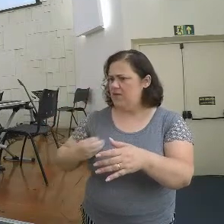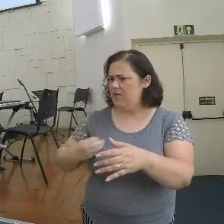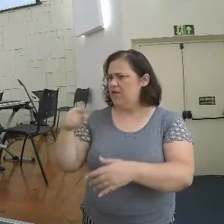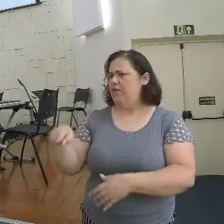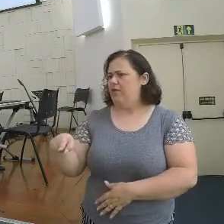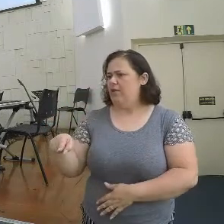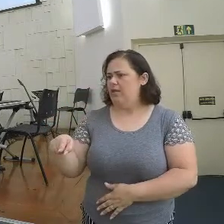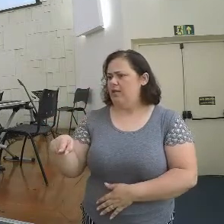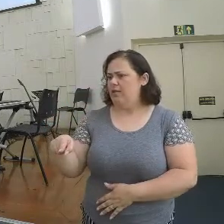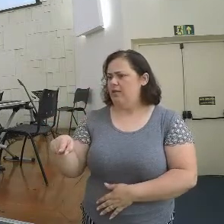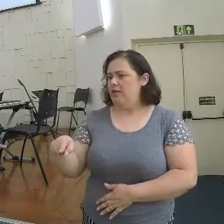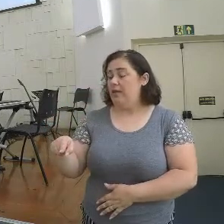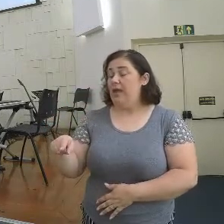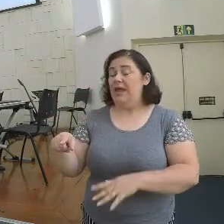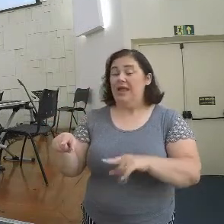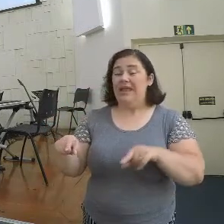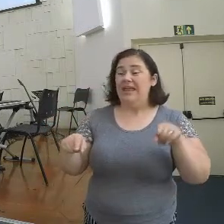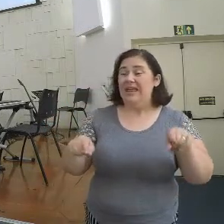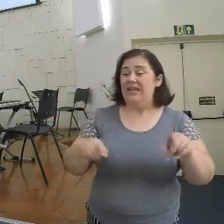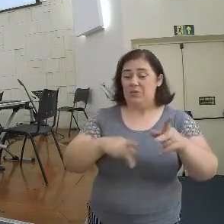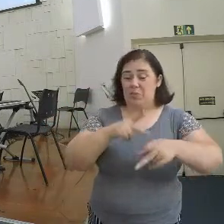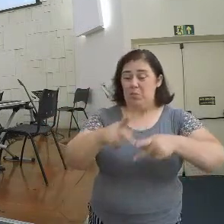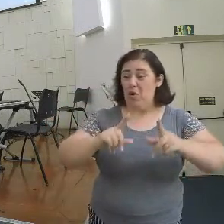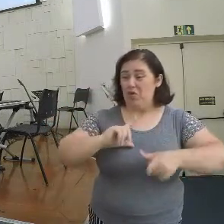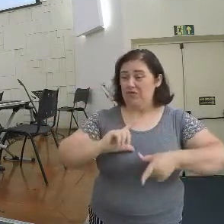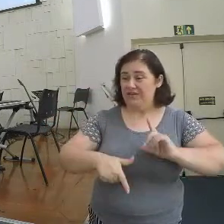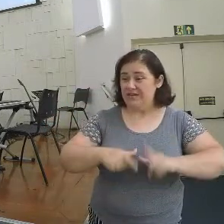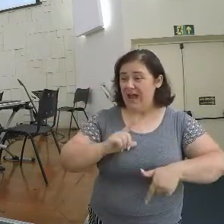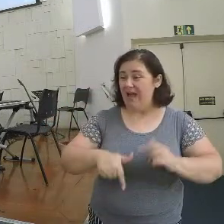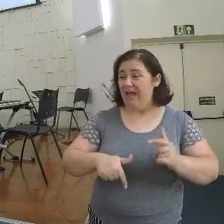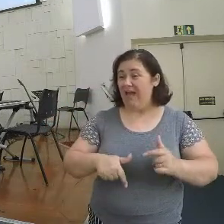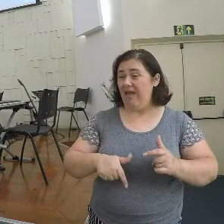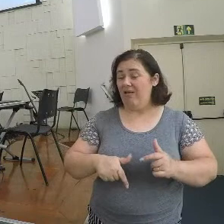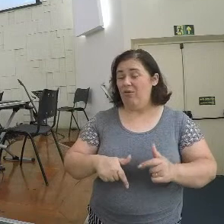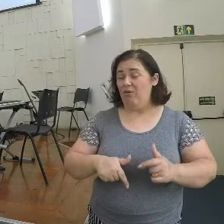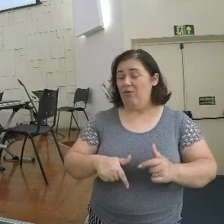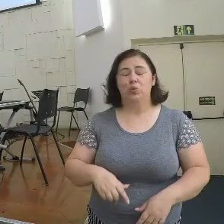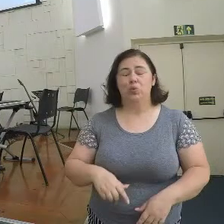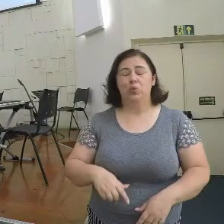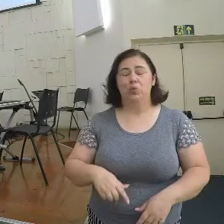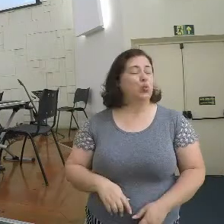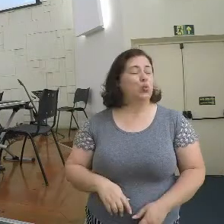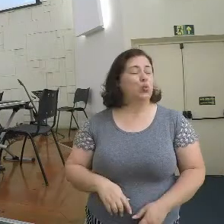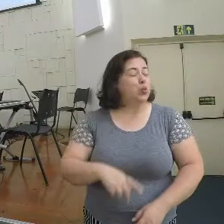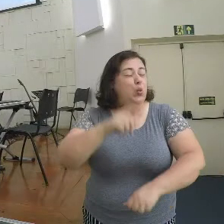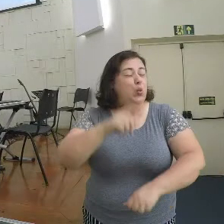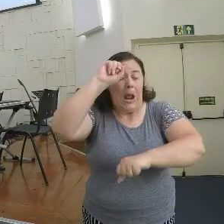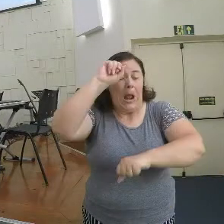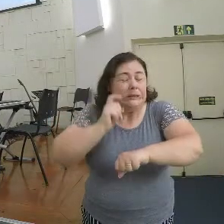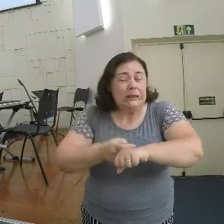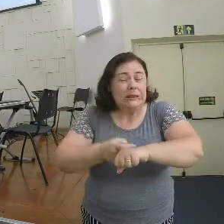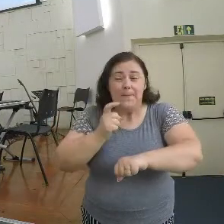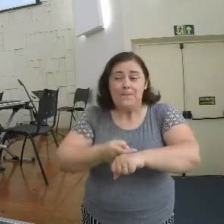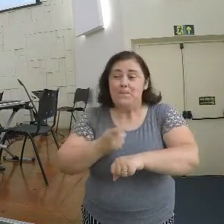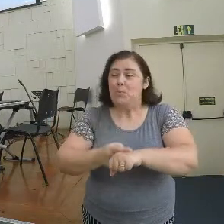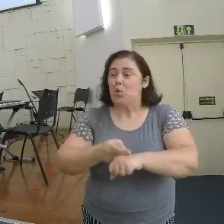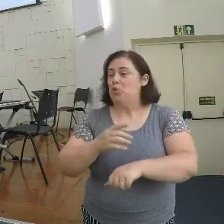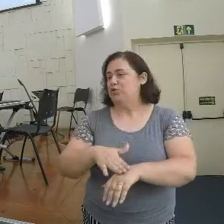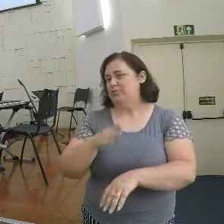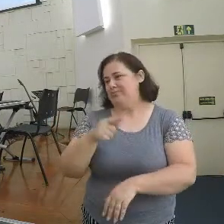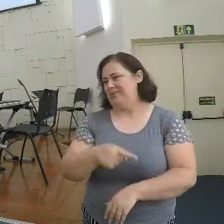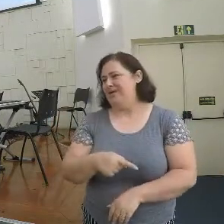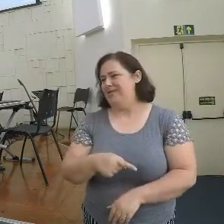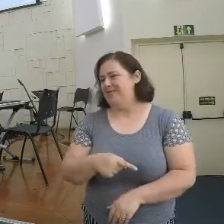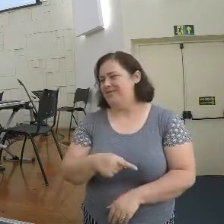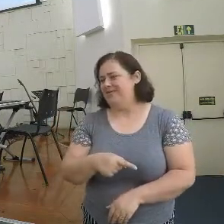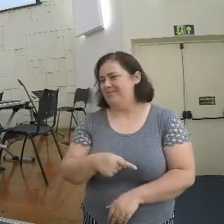nação numerosa sobreviva 40 anos no deserto, porque vocês quebraram a aliança com